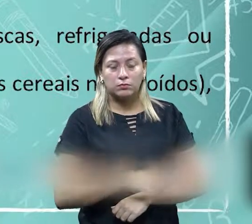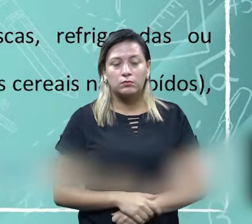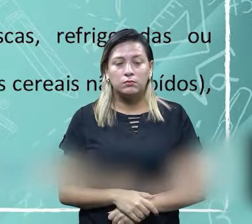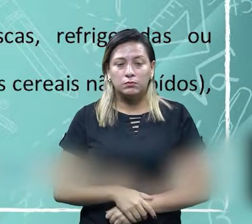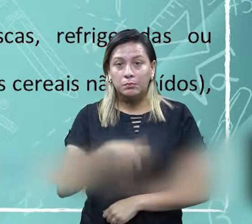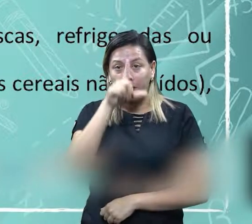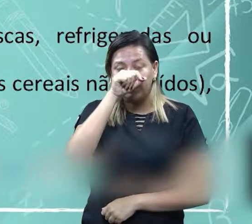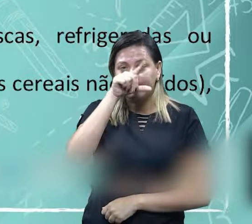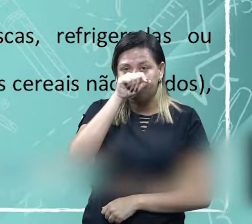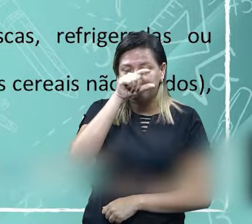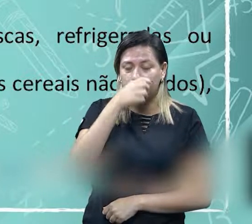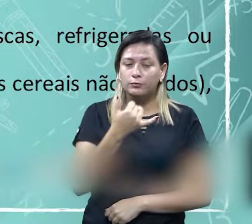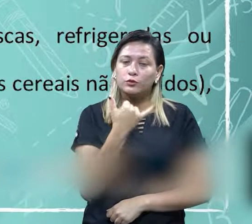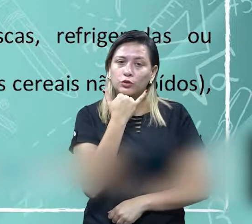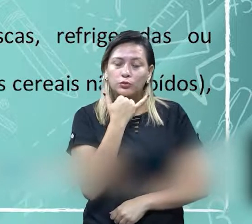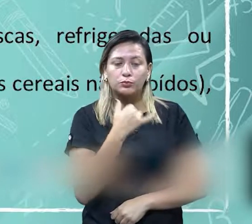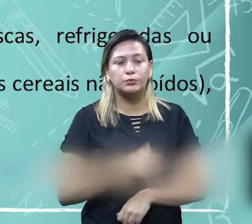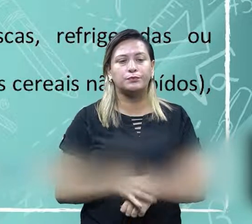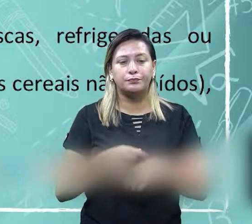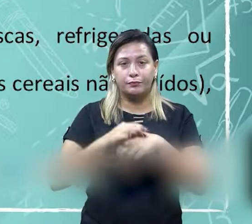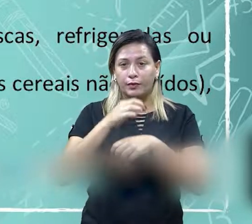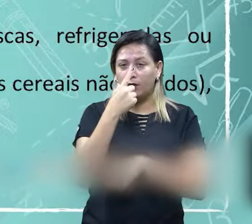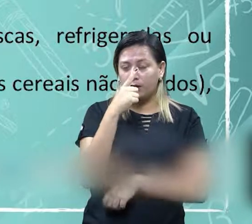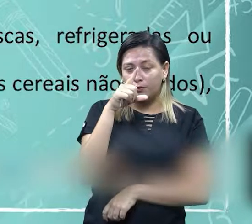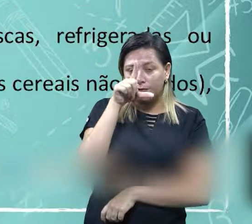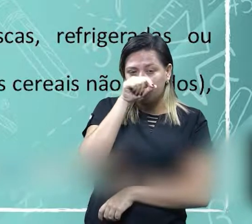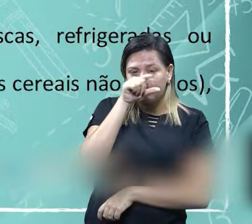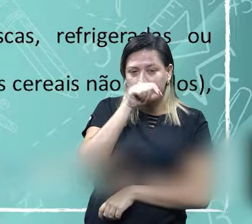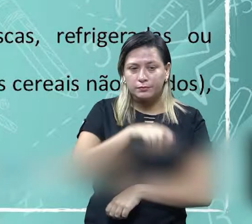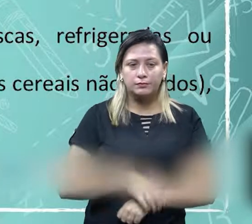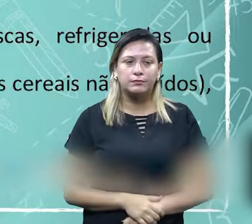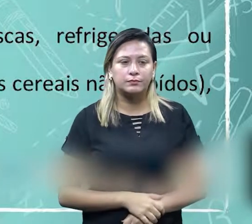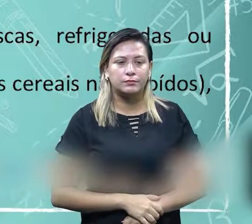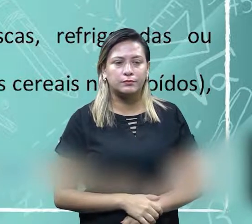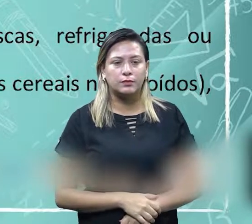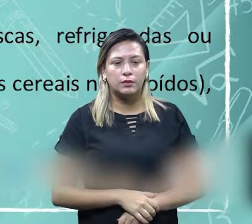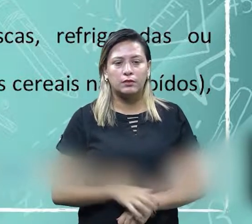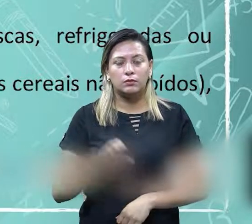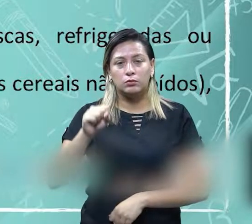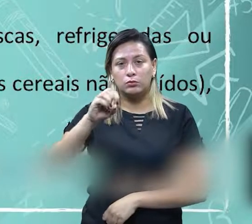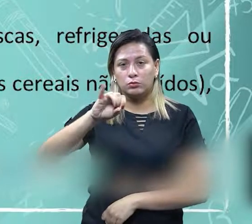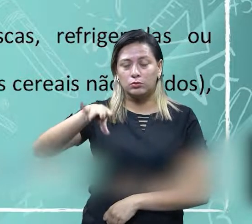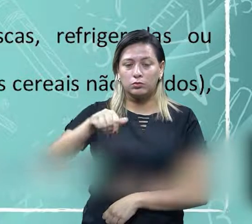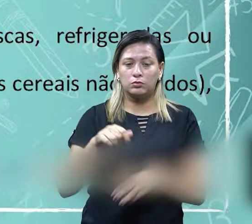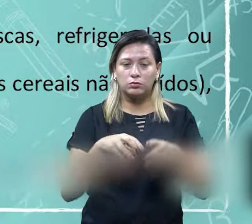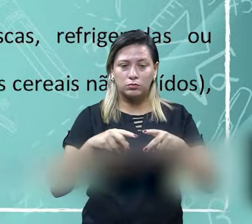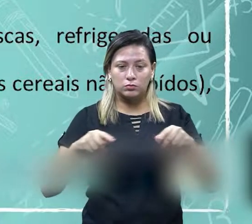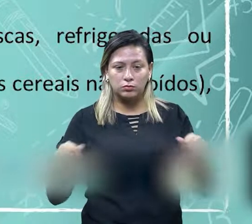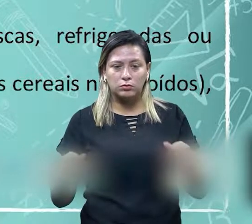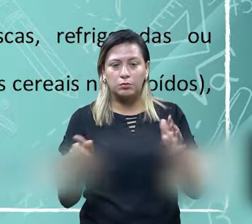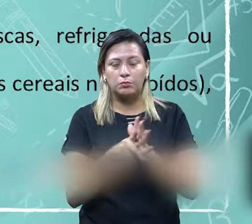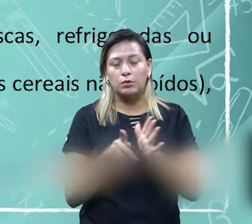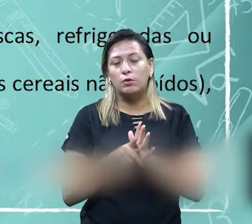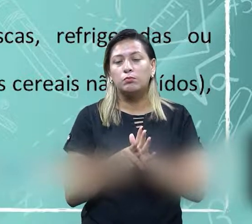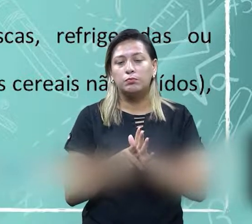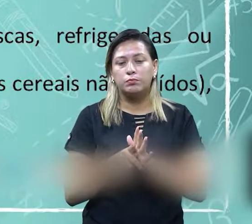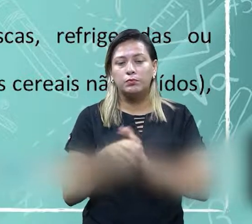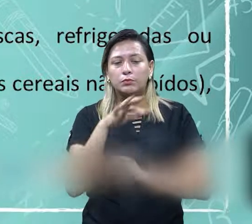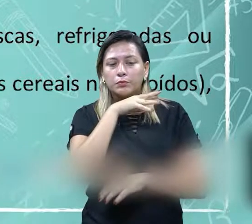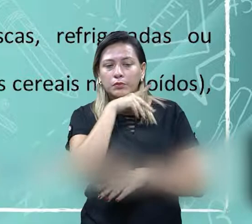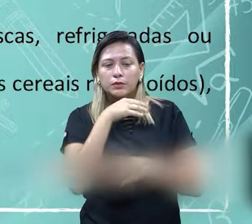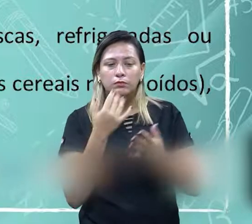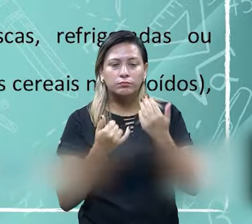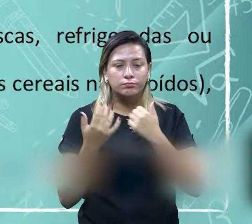de soja e outros alimentos para animais. 9, produtos para a indústria de transformação. E 10, açúcar